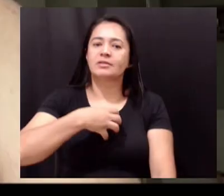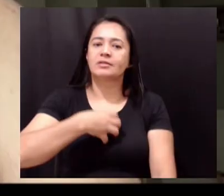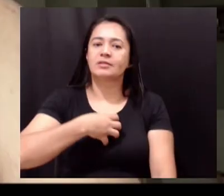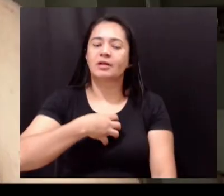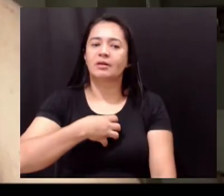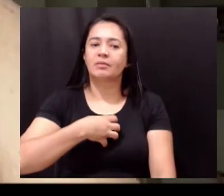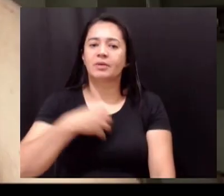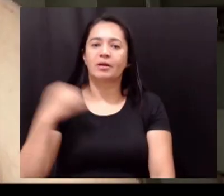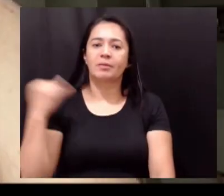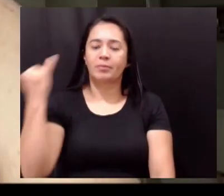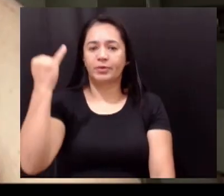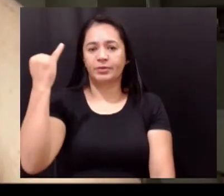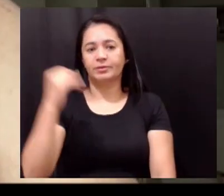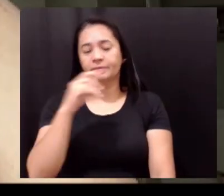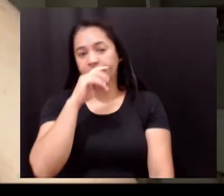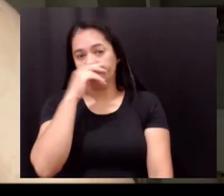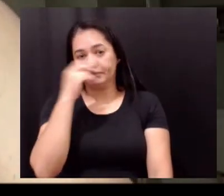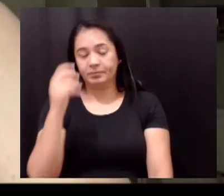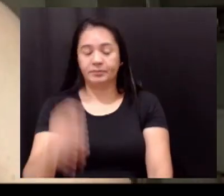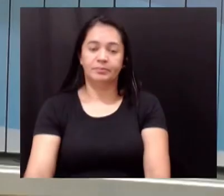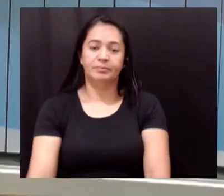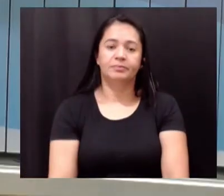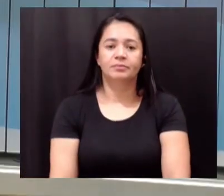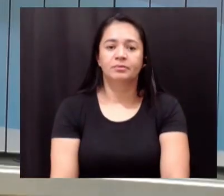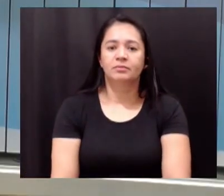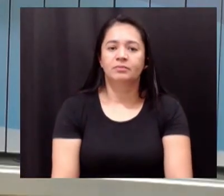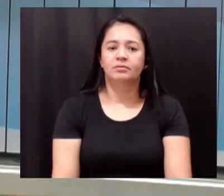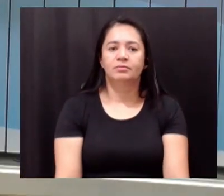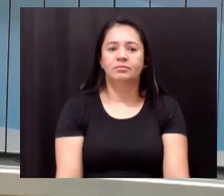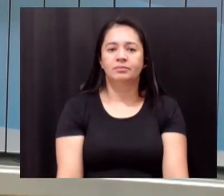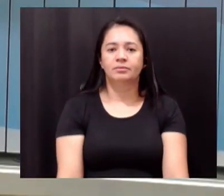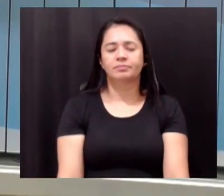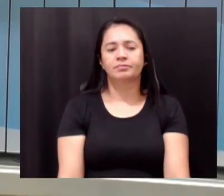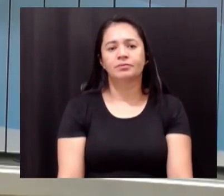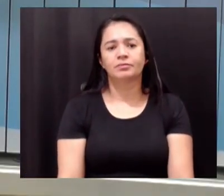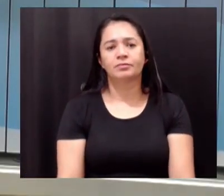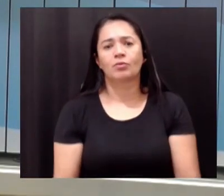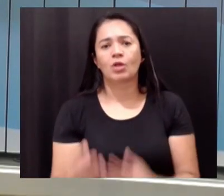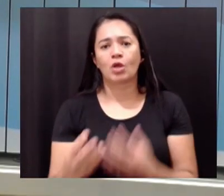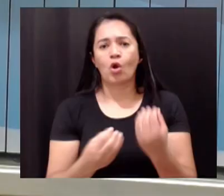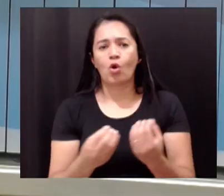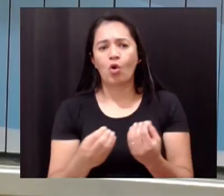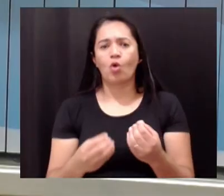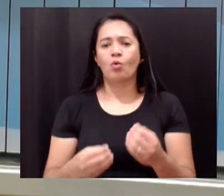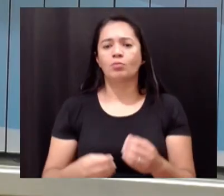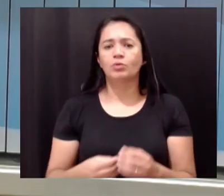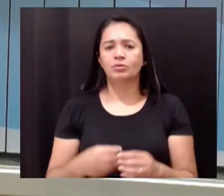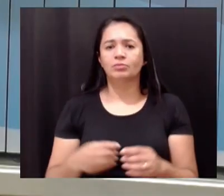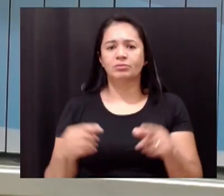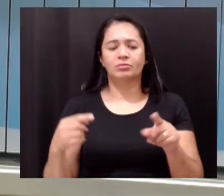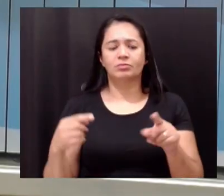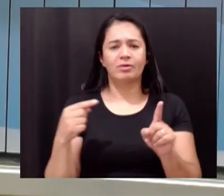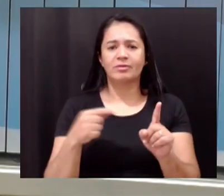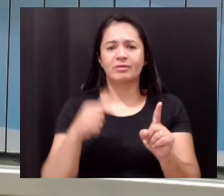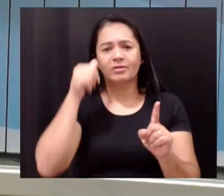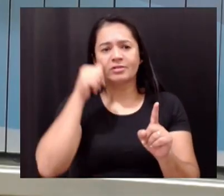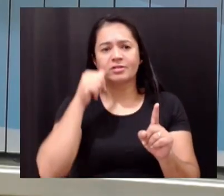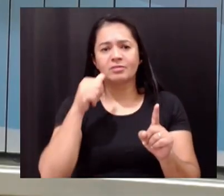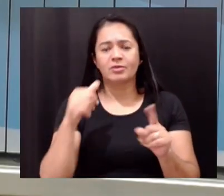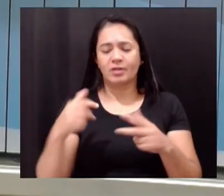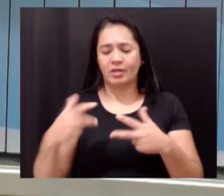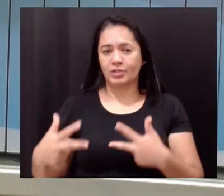dúvida. Doutora Larissa, como que fica a vida dessa mulher após o tratamento, após a cirurgia? Existe alguma